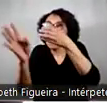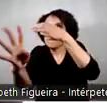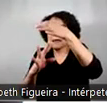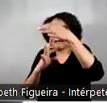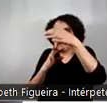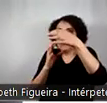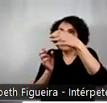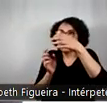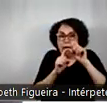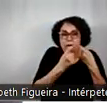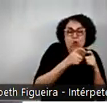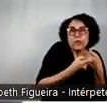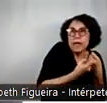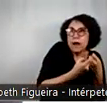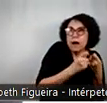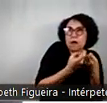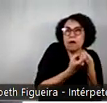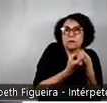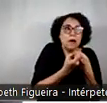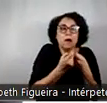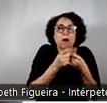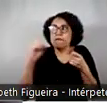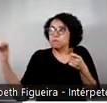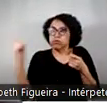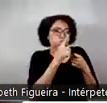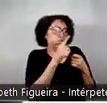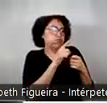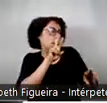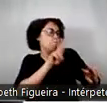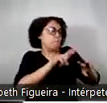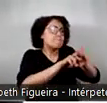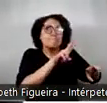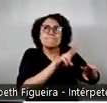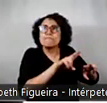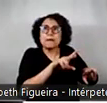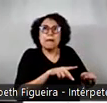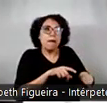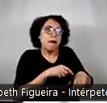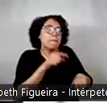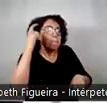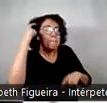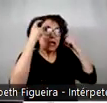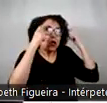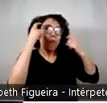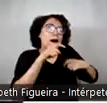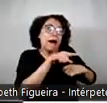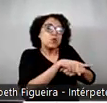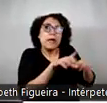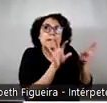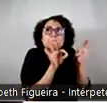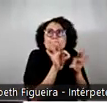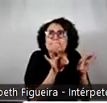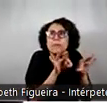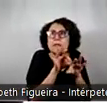né, de nenhum, nem fomentar a greve, né, com essa questão do fomento de greve, enfim, muito de um resquício, né, ditatorial que a